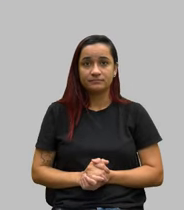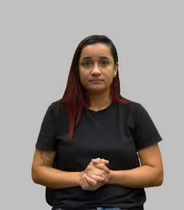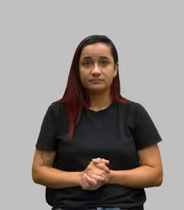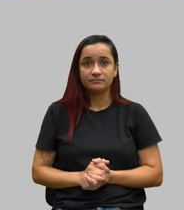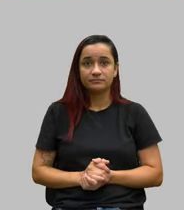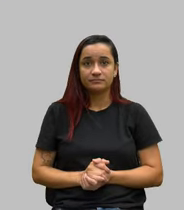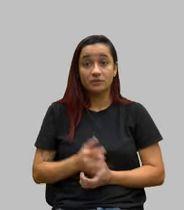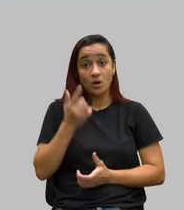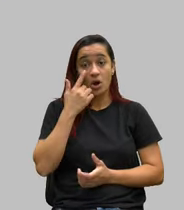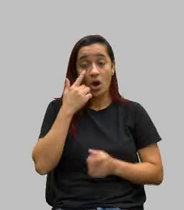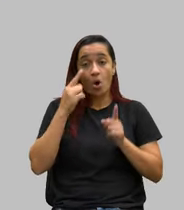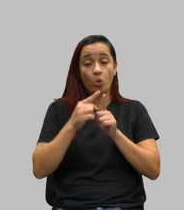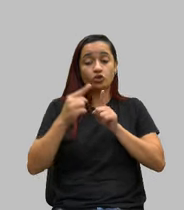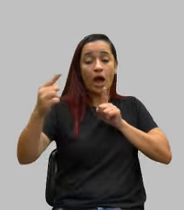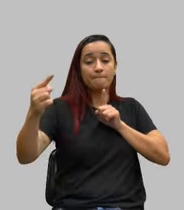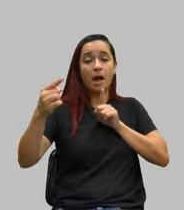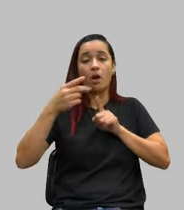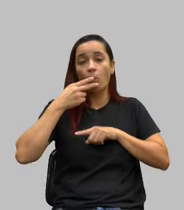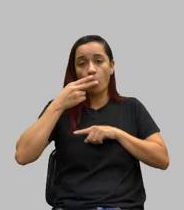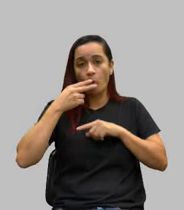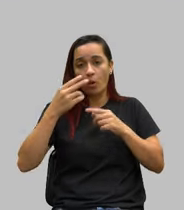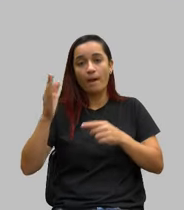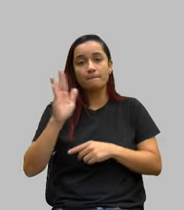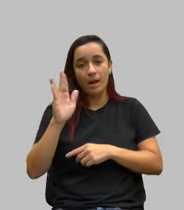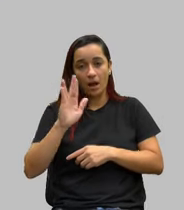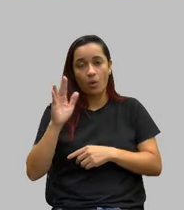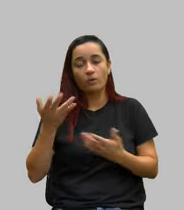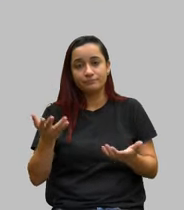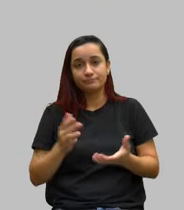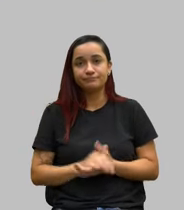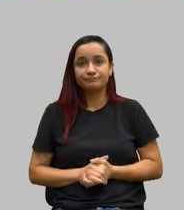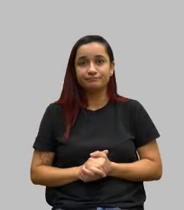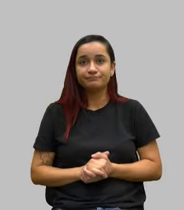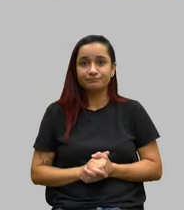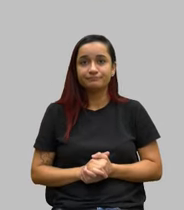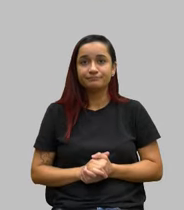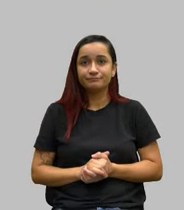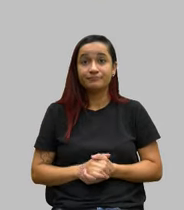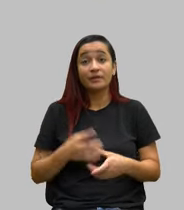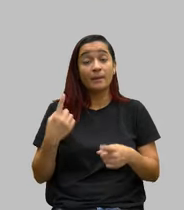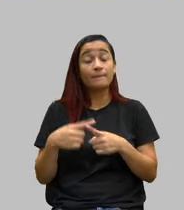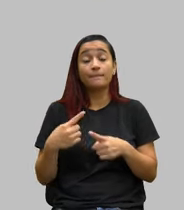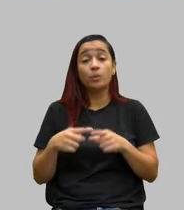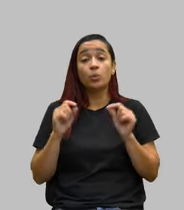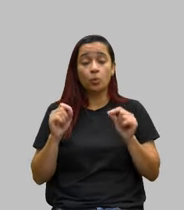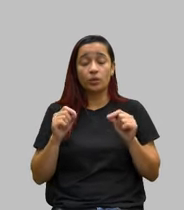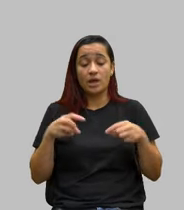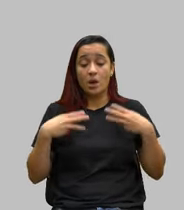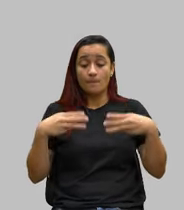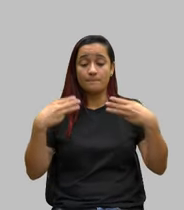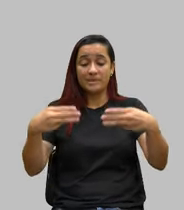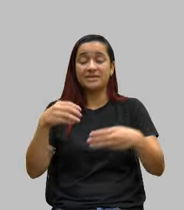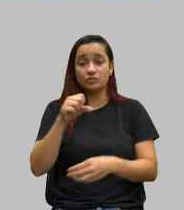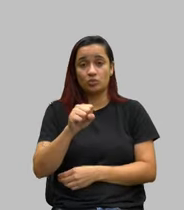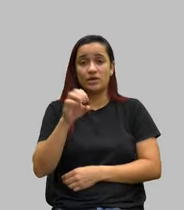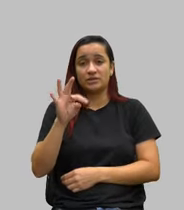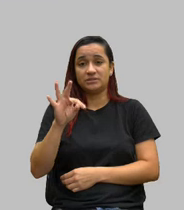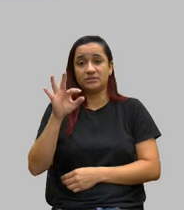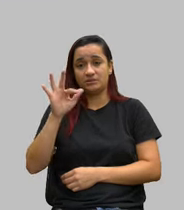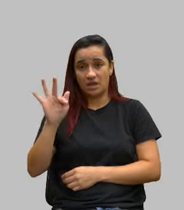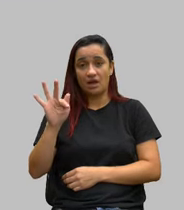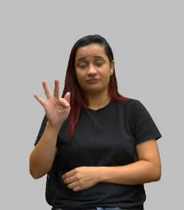ó o tamanho do cigarro de de maconha é porque o Ministro do Supremo Tribunal Federal que está lá